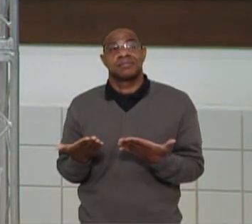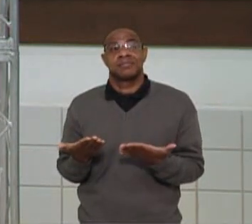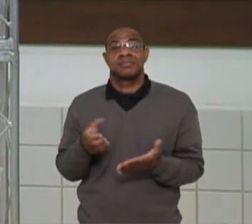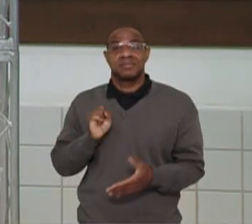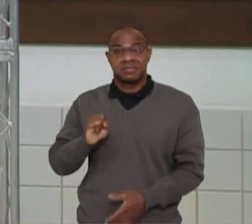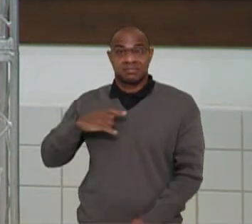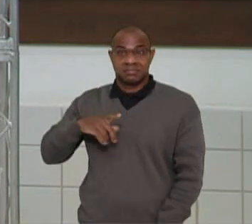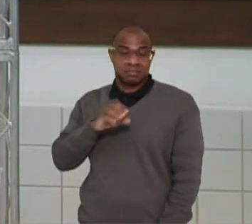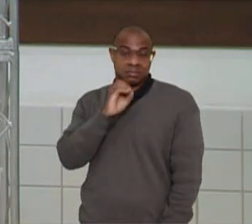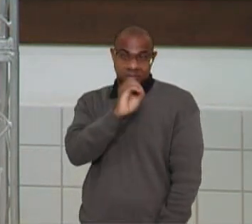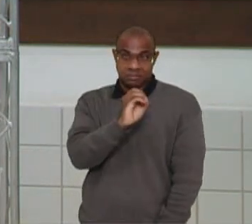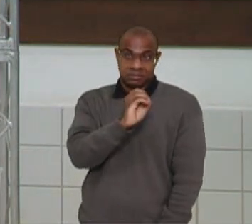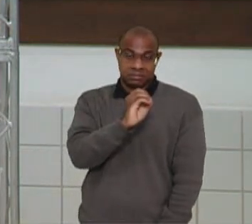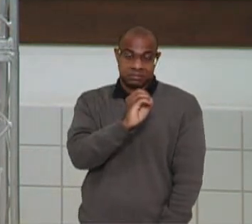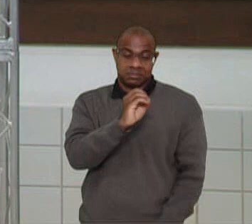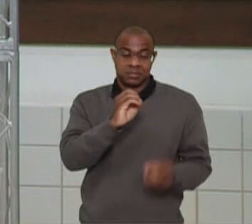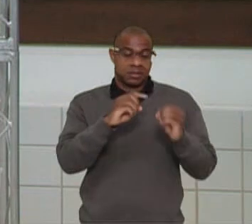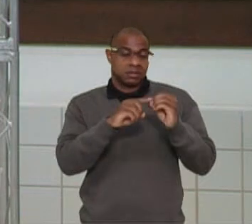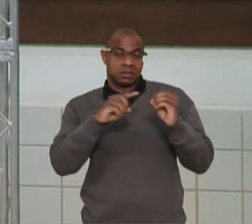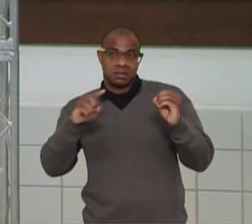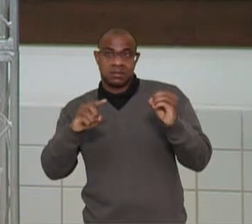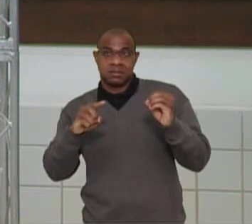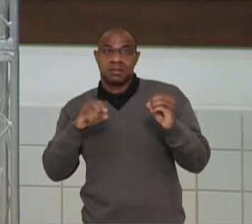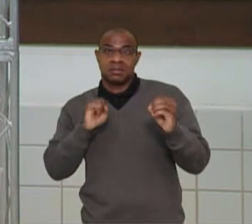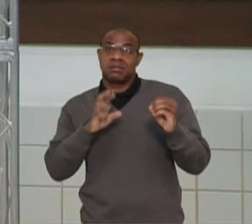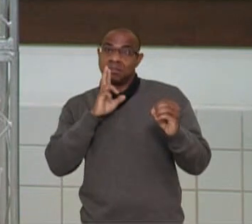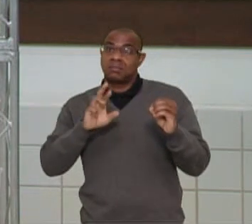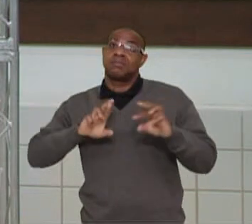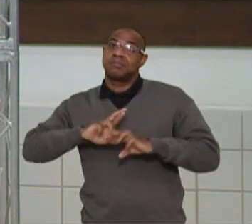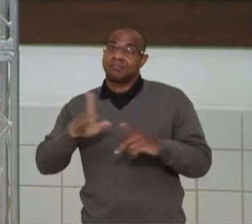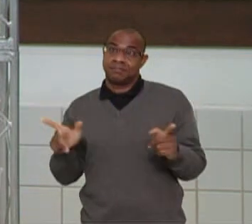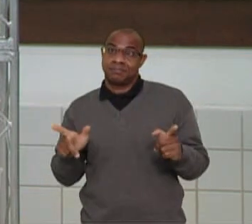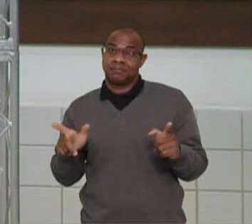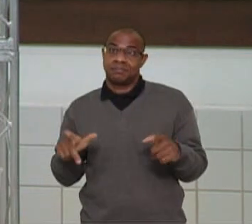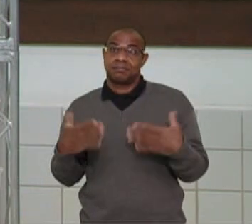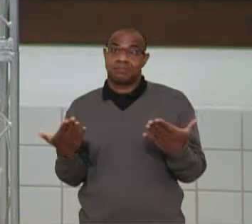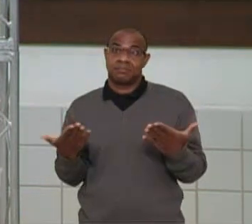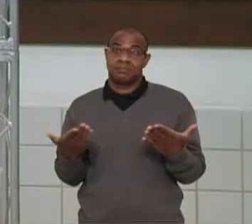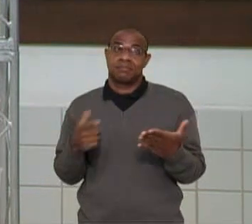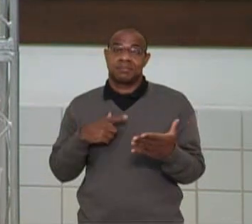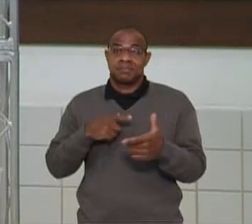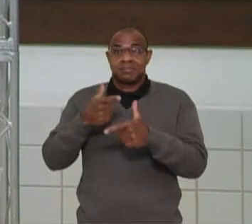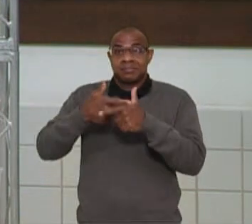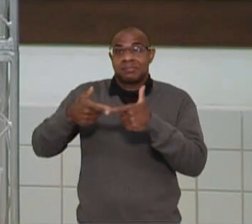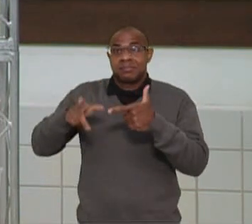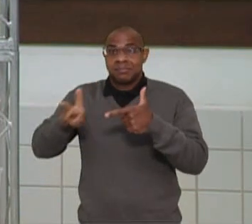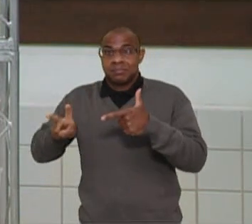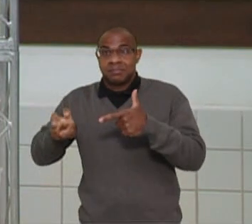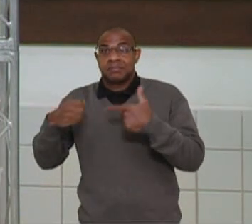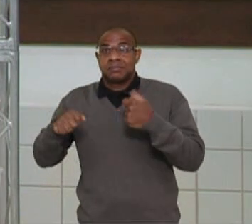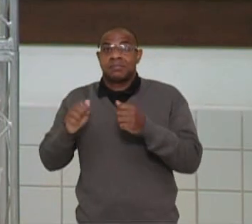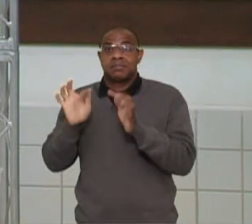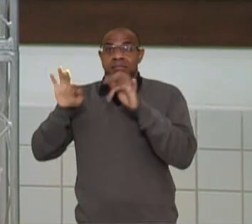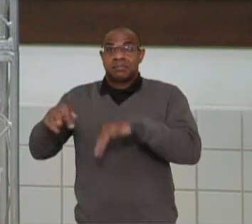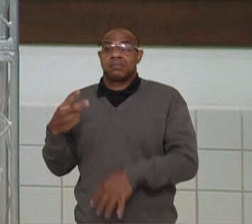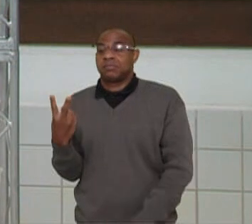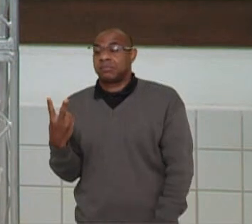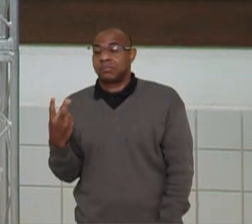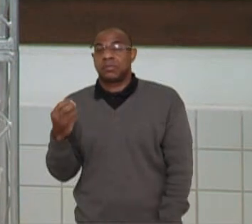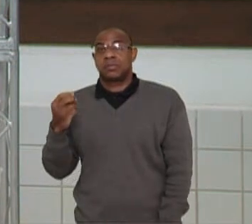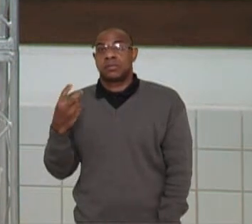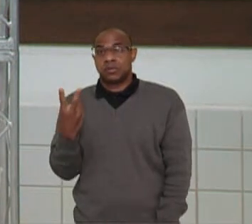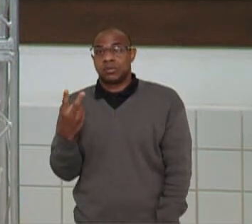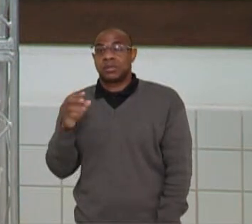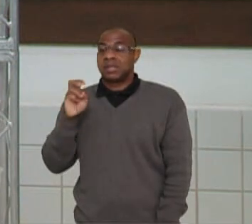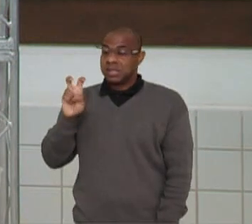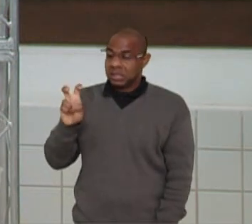ali o zero entre os algarismos, o resultado já ia ser totalmente diferente. Porque daí, para ser divisível por 5, eu preciso de duas terminações, ou em 5 ou em 0. E